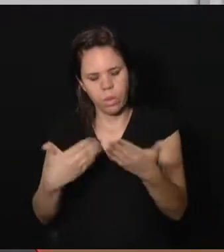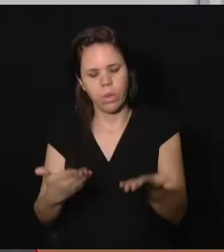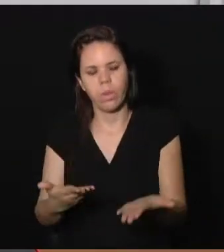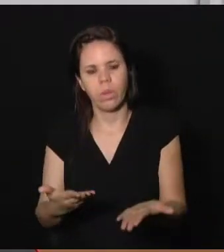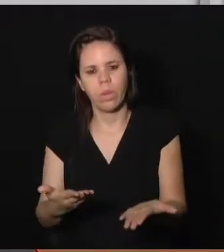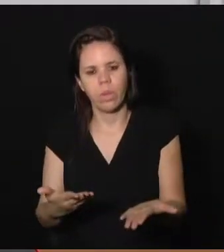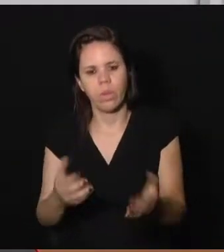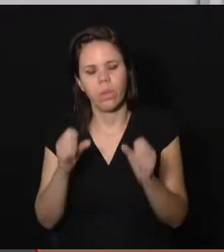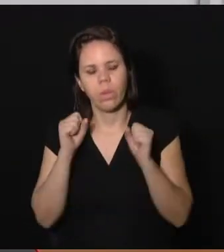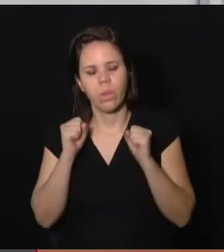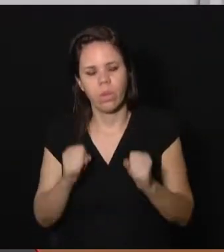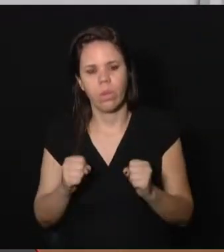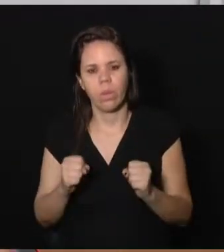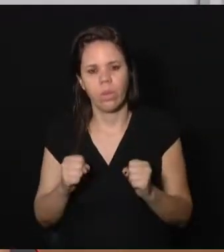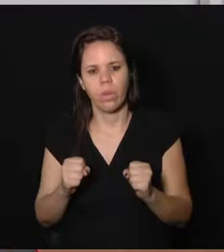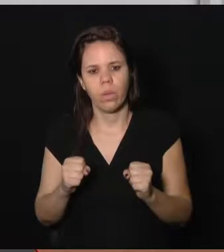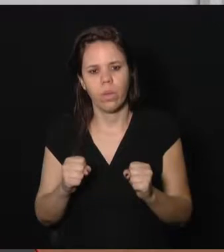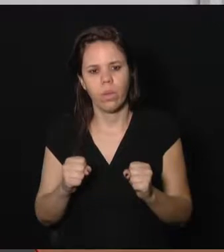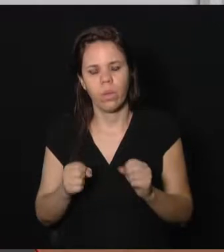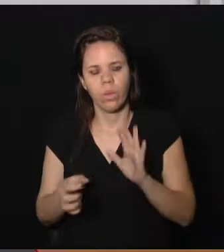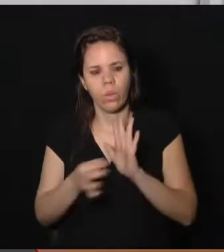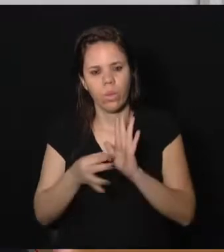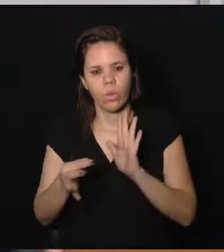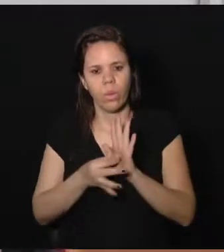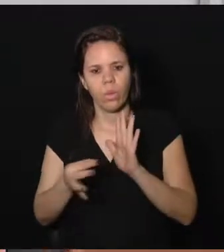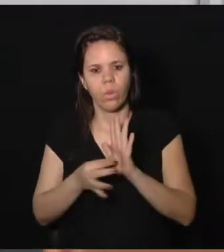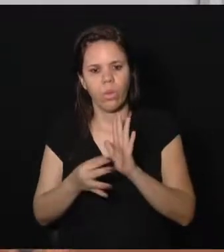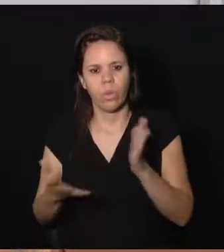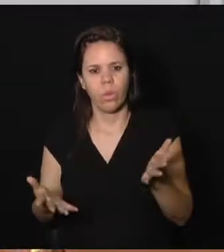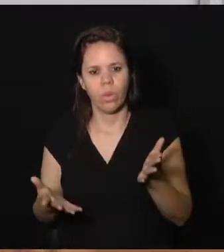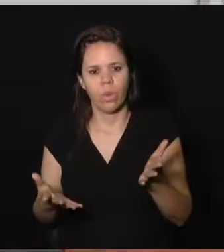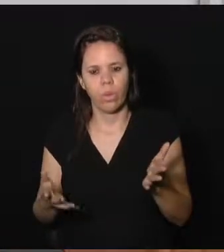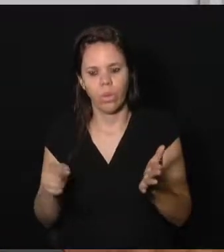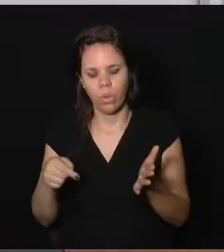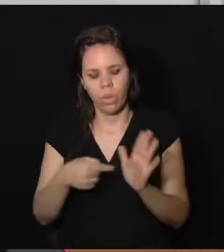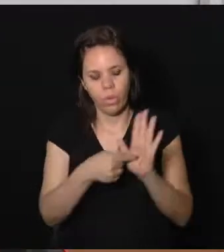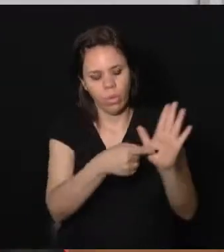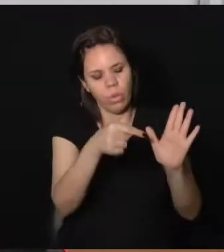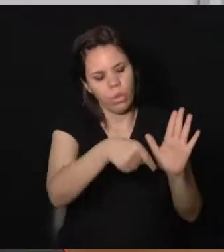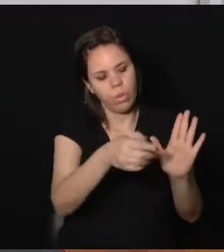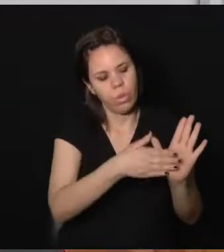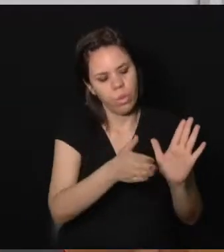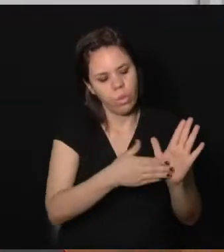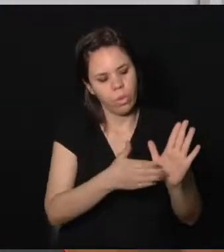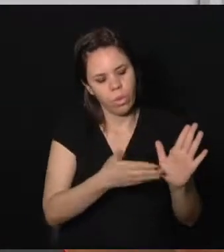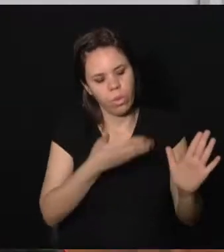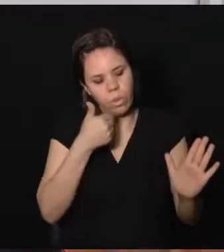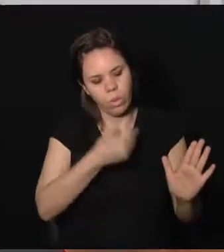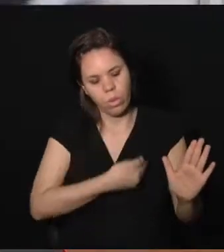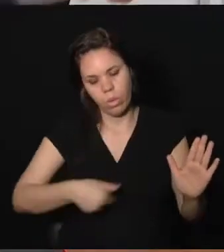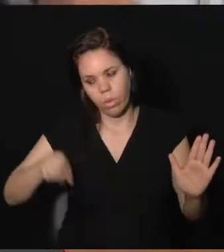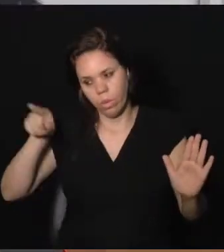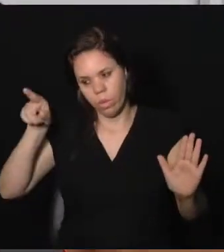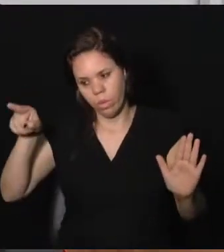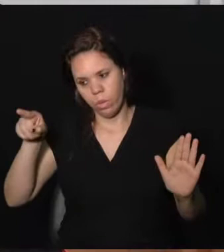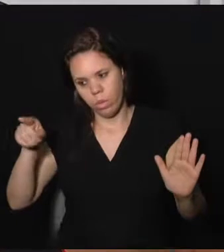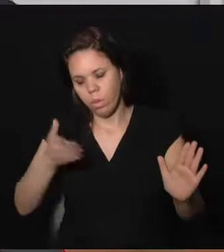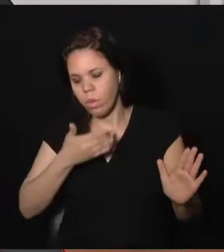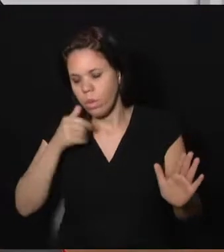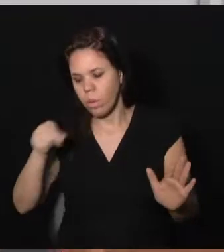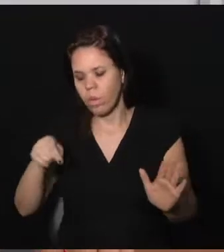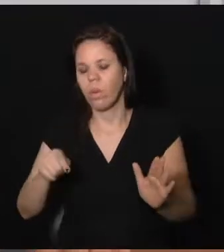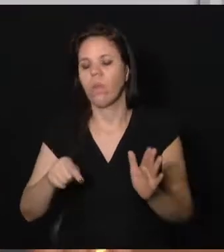ele pudesse ali, eventualmente, opinar, falar, olha, eu vou levar isso para o Executivo, nós vamos melhorar a questão do alvará